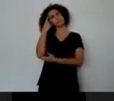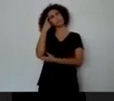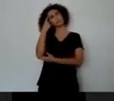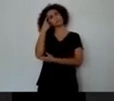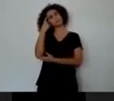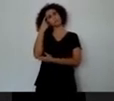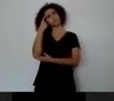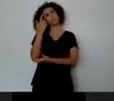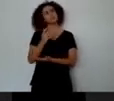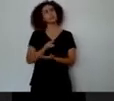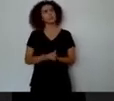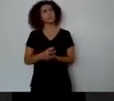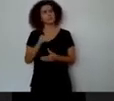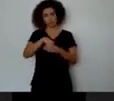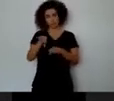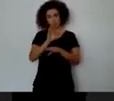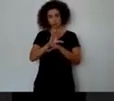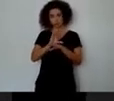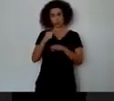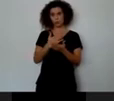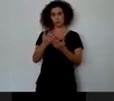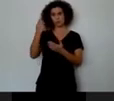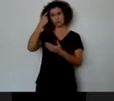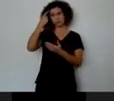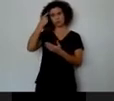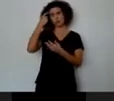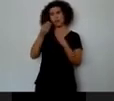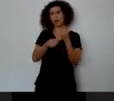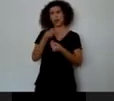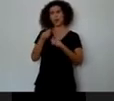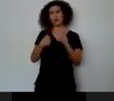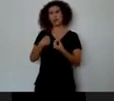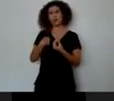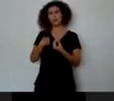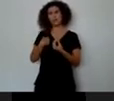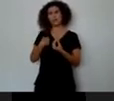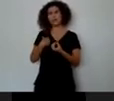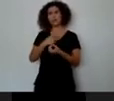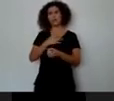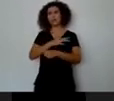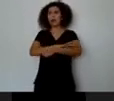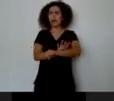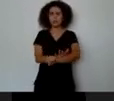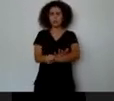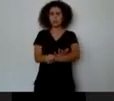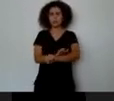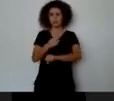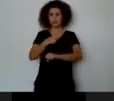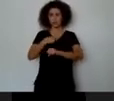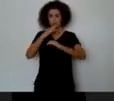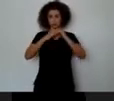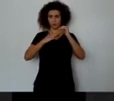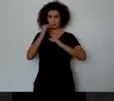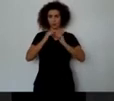determinado momento do curso, que era como que eu vou lidar com o racismo na minha prática profissional, sendo que eu não sou atravessada